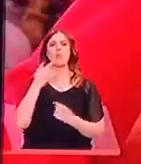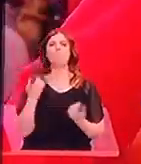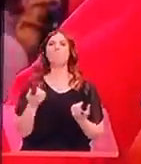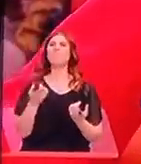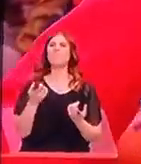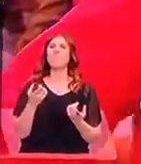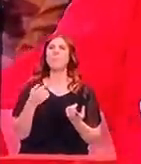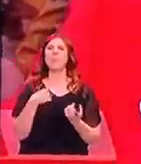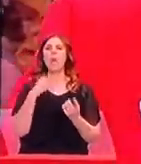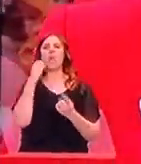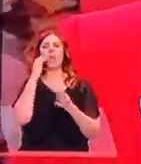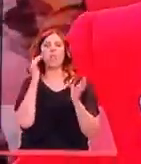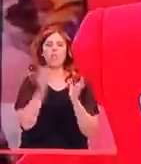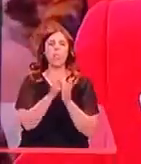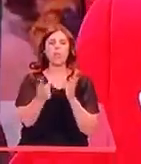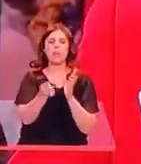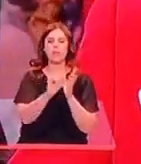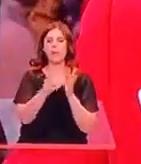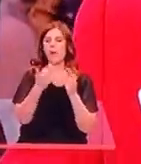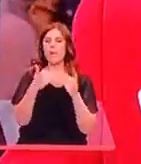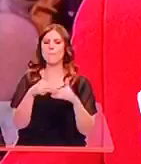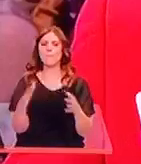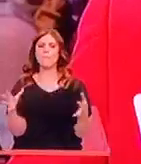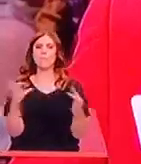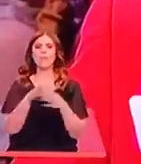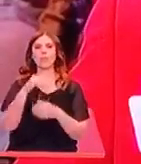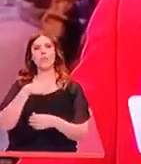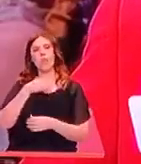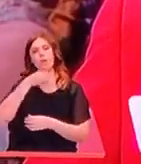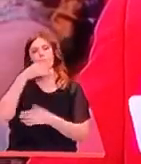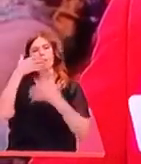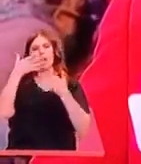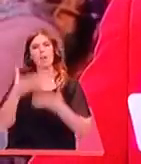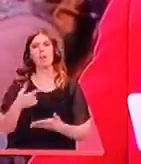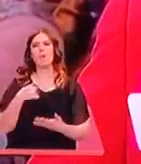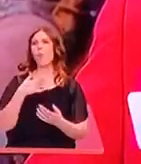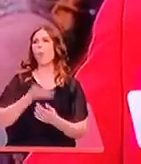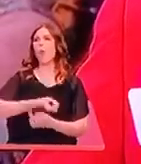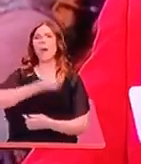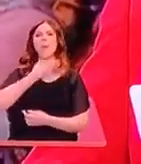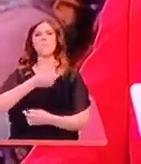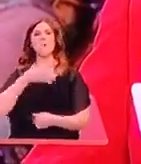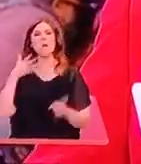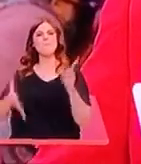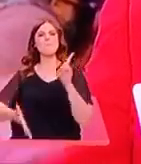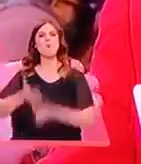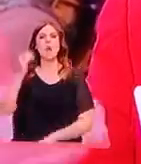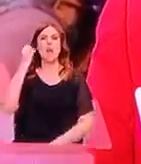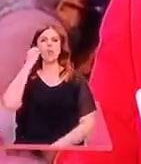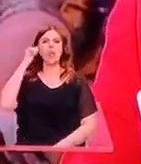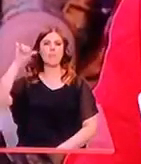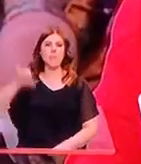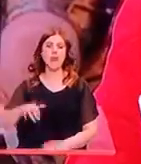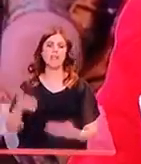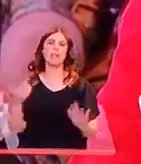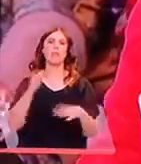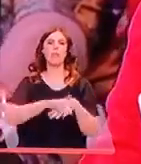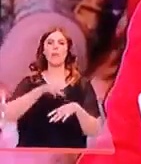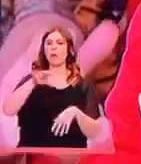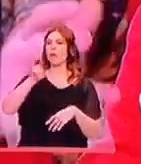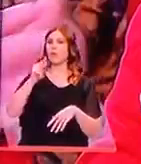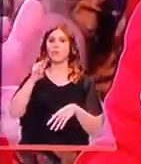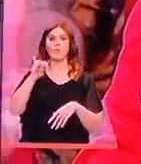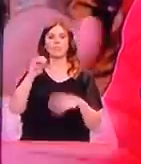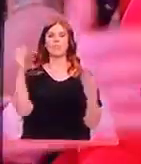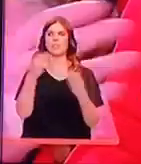era tão pequena, mas aliado ao que eu acabei de falar, o amor vencendo a dor, porque o Luís Gosta